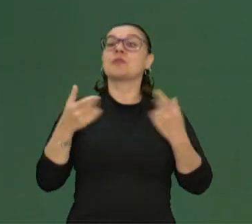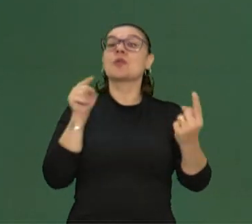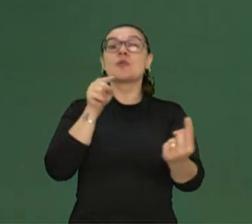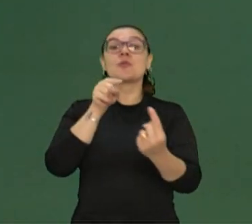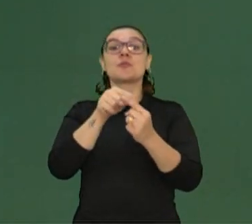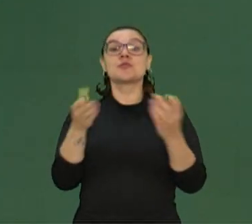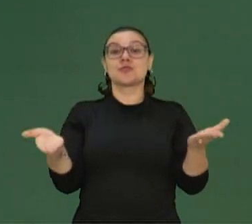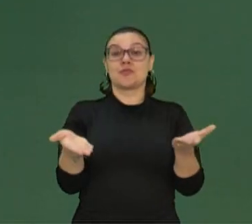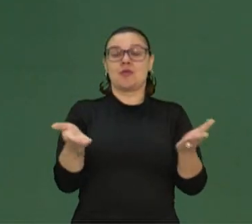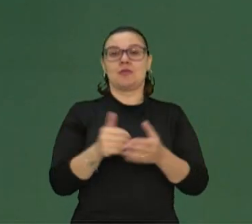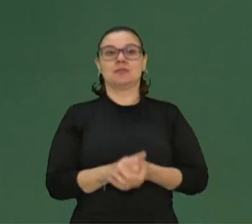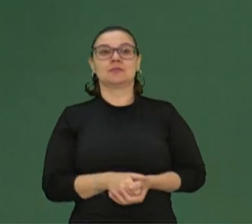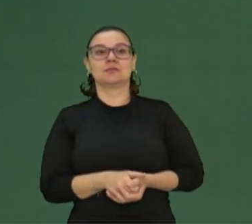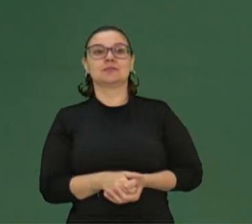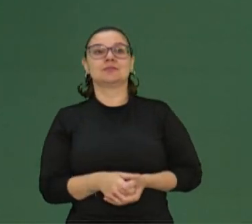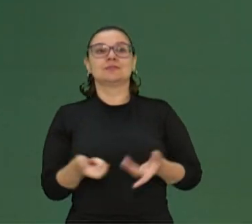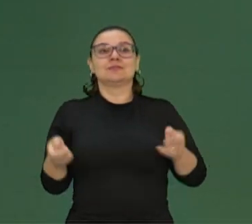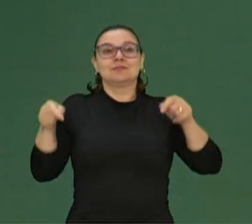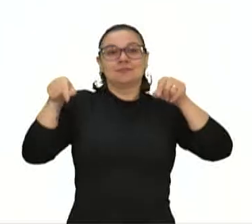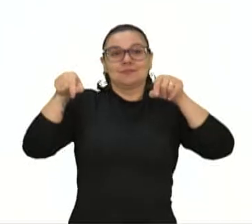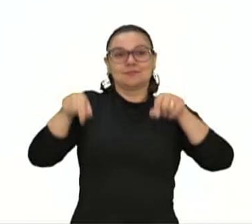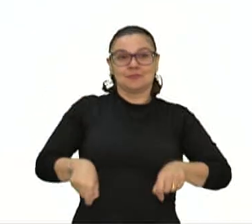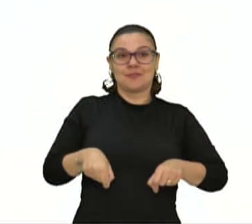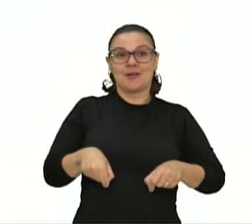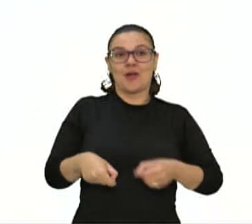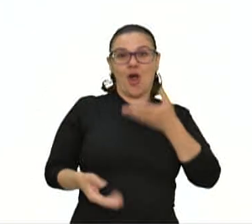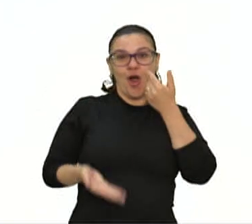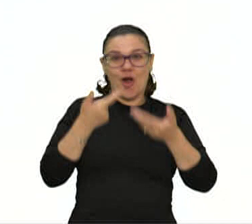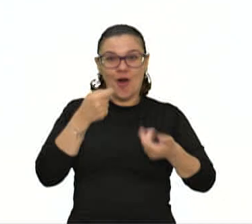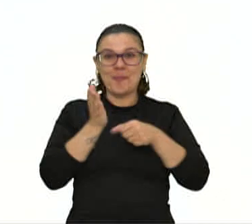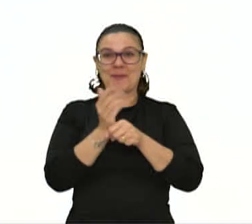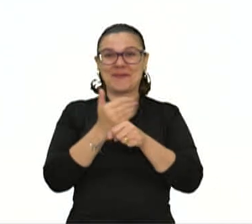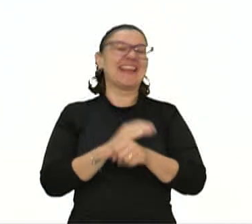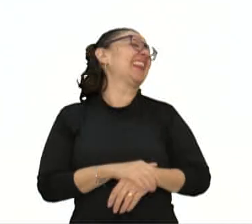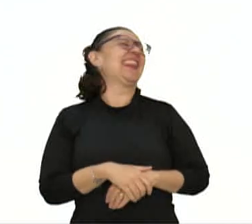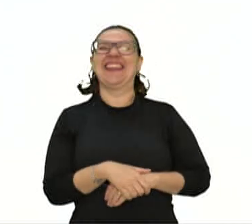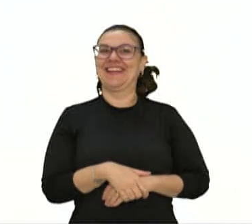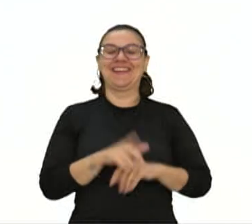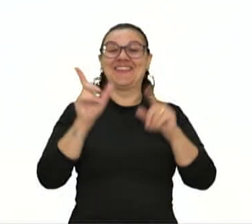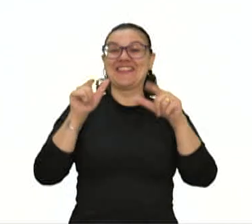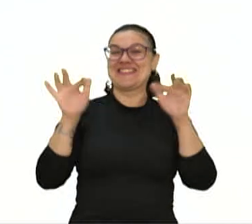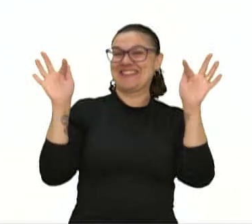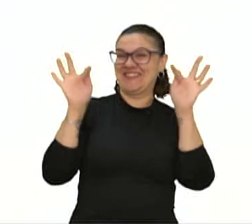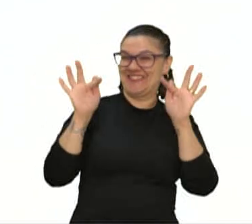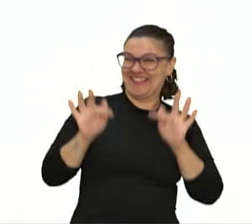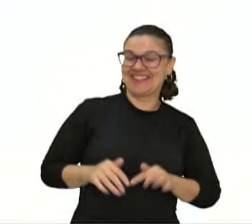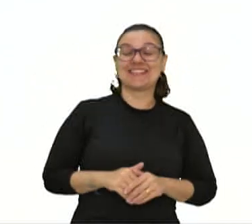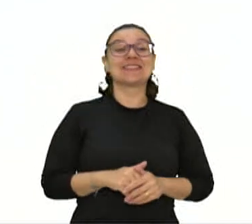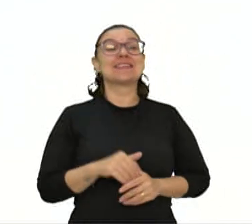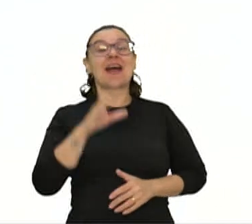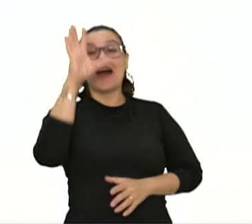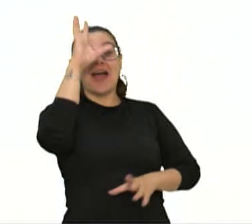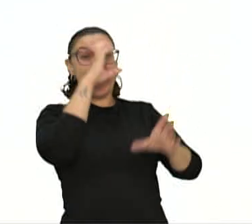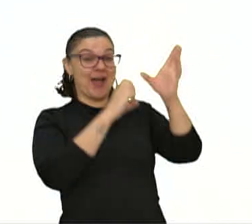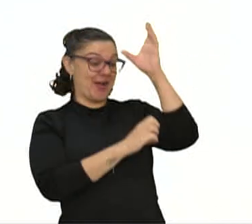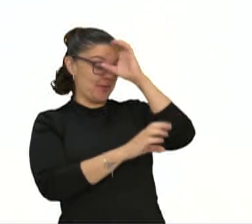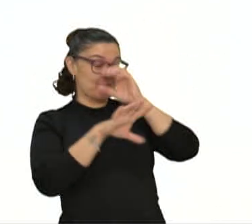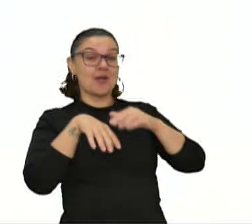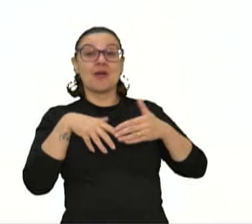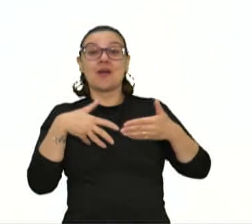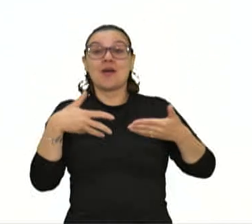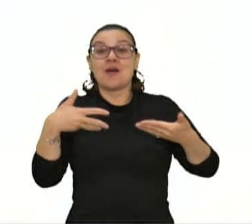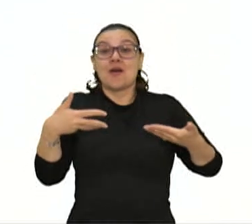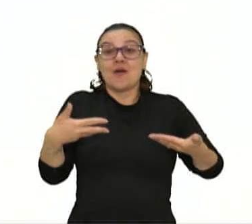de hoje. Recarregar as baterias comendo batatinha frita. Não. Ser feliz. Conhecer quais seres realizam